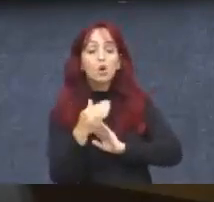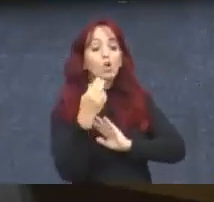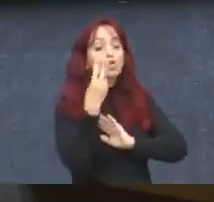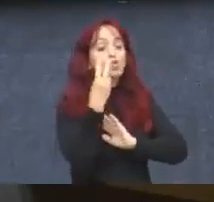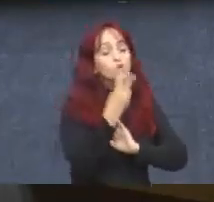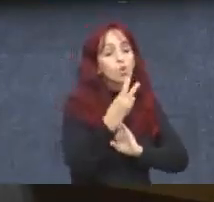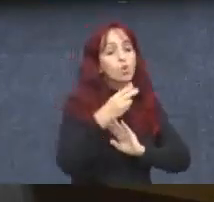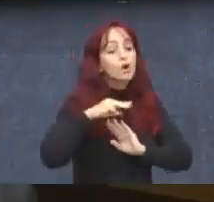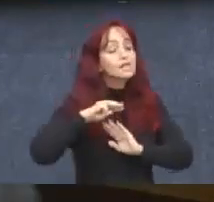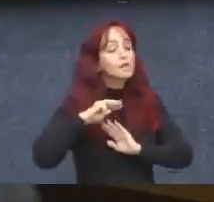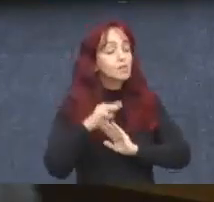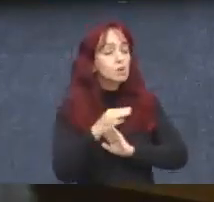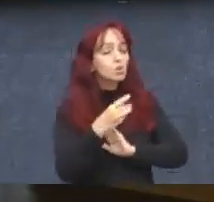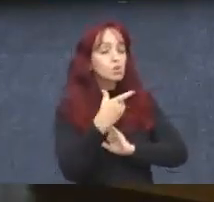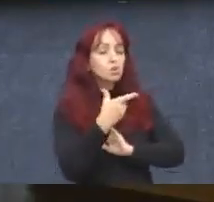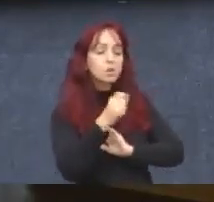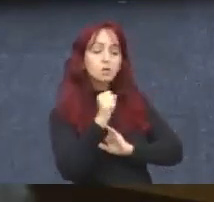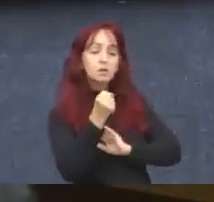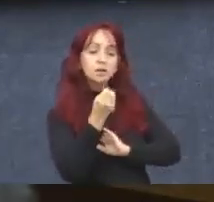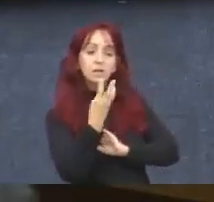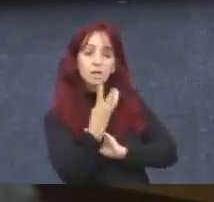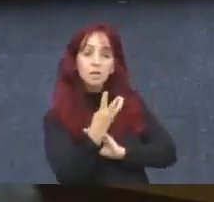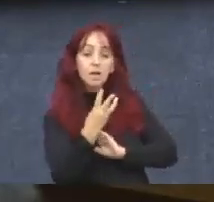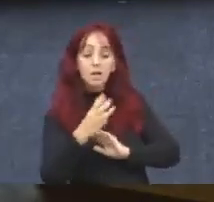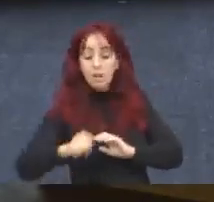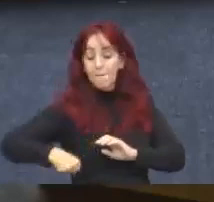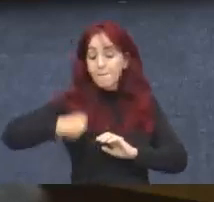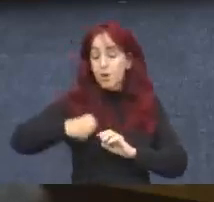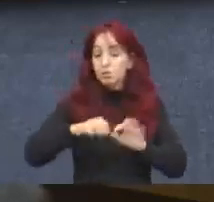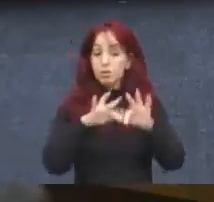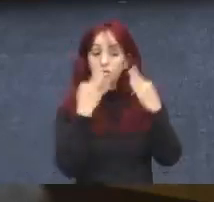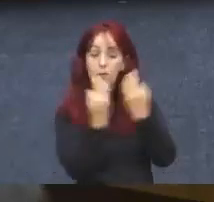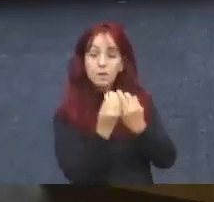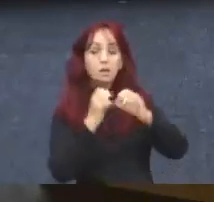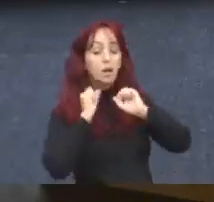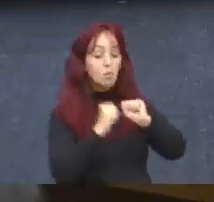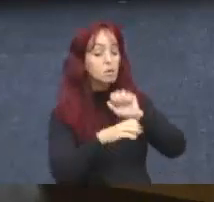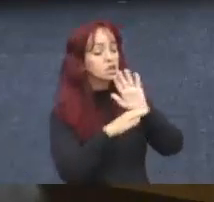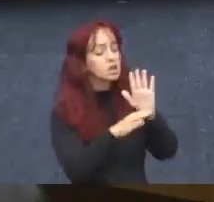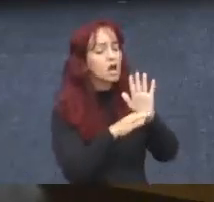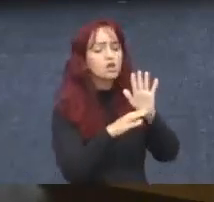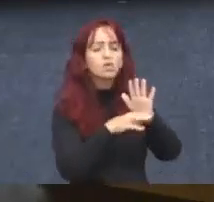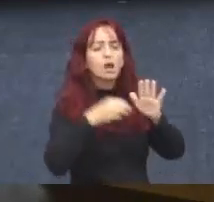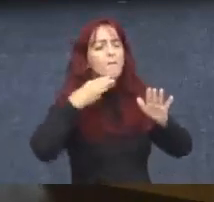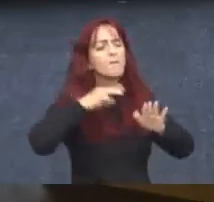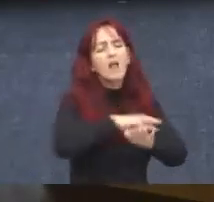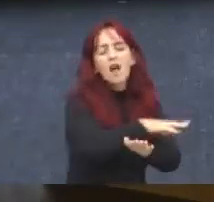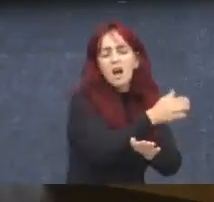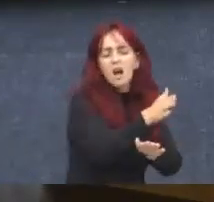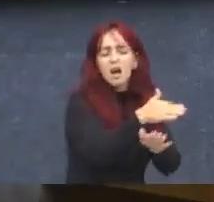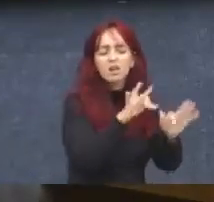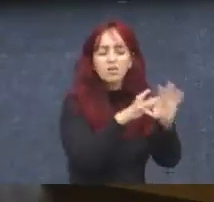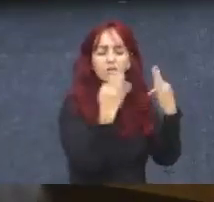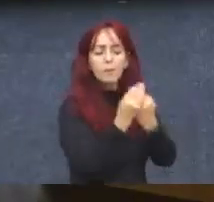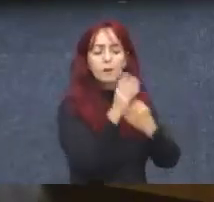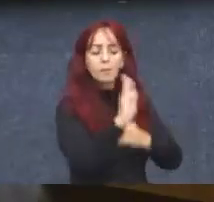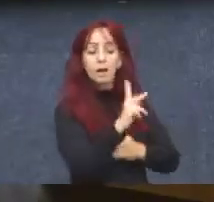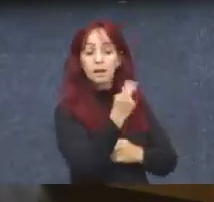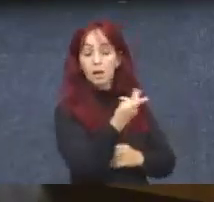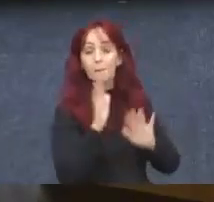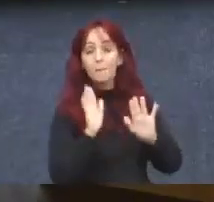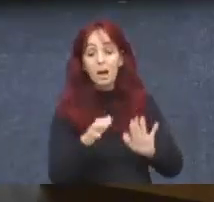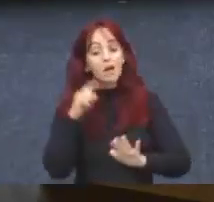2.283 Bolsas Famílias, que poderiam estar alimentando milhares de famílias em Belo Horizonte agora. Mas a